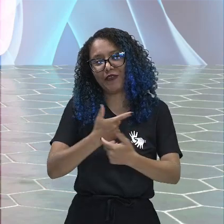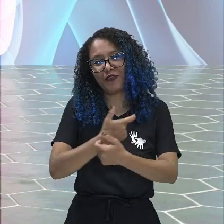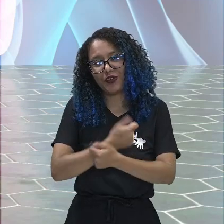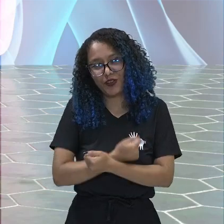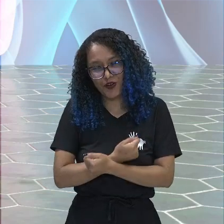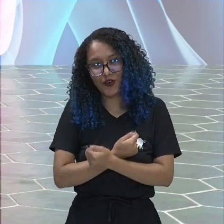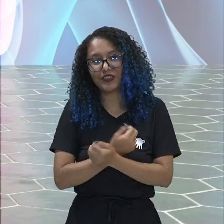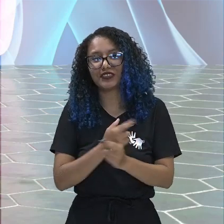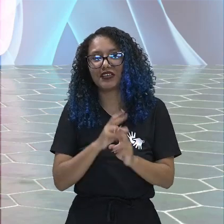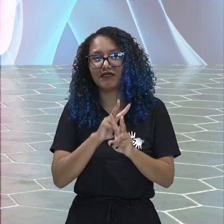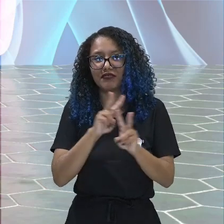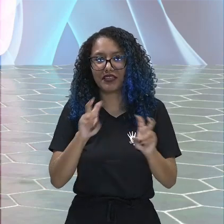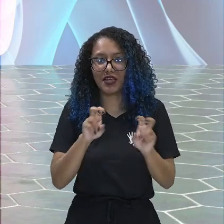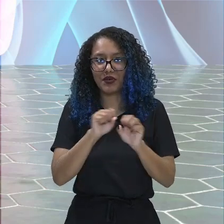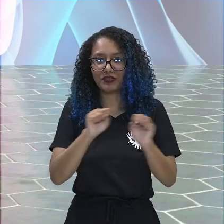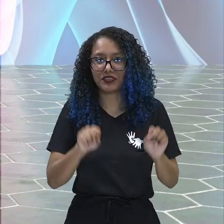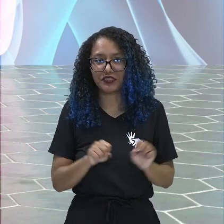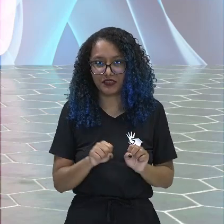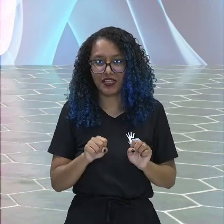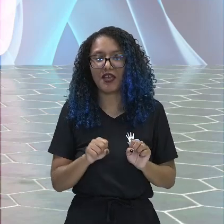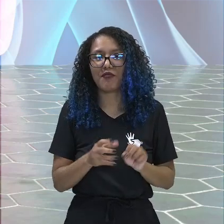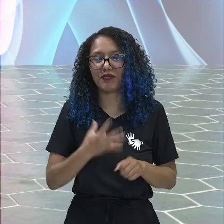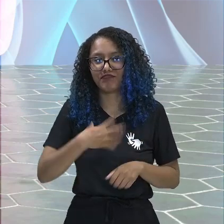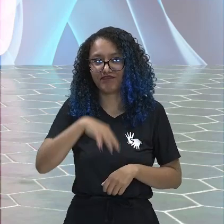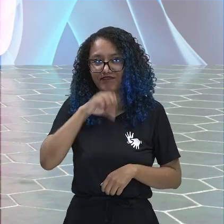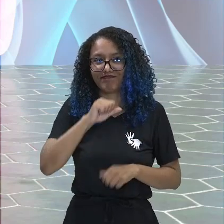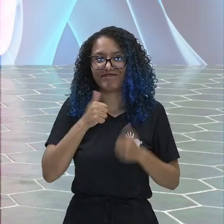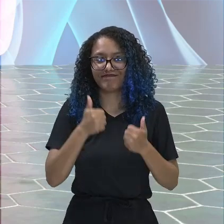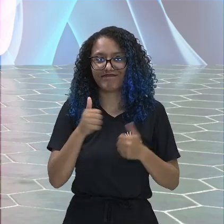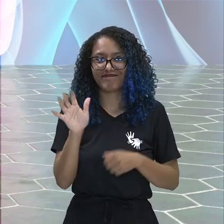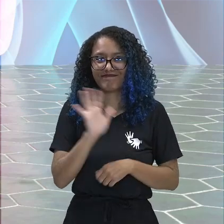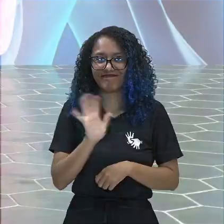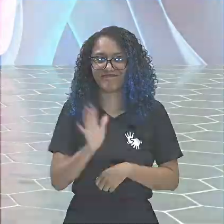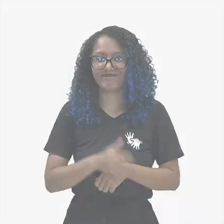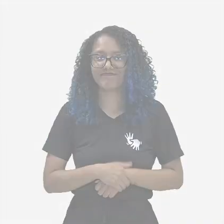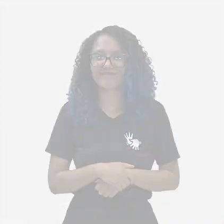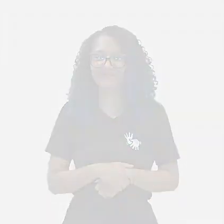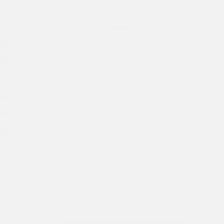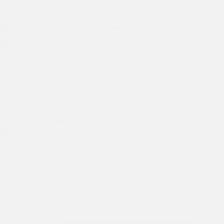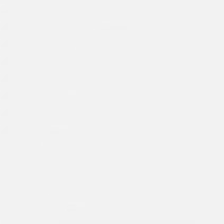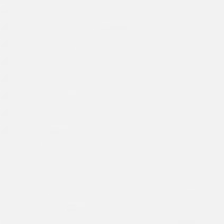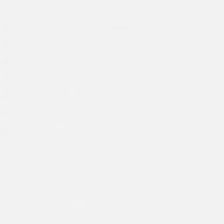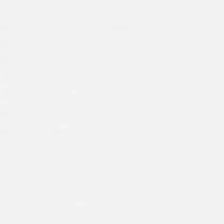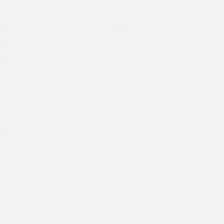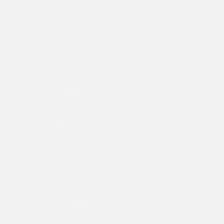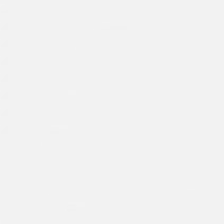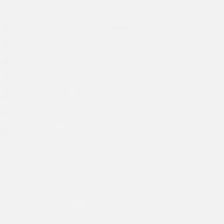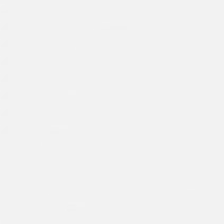que nós fizemos aí pelo sistema respiratório. Tchau!